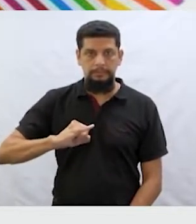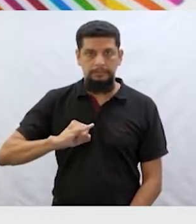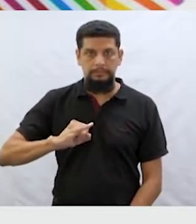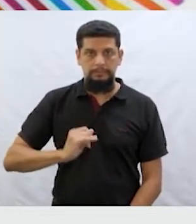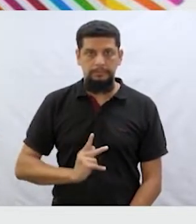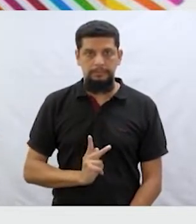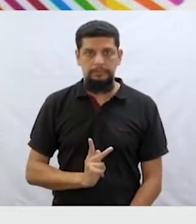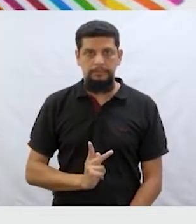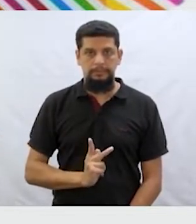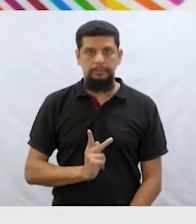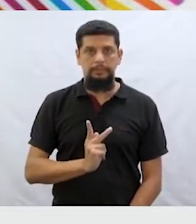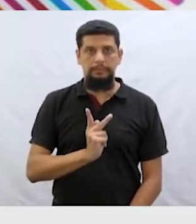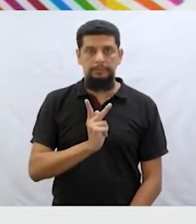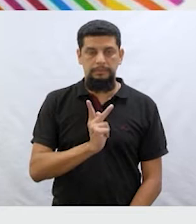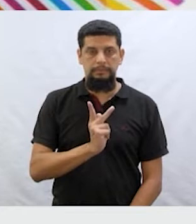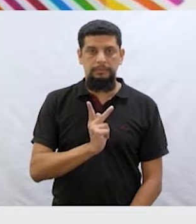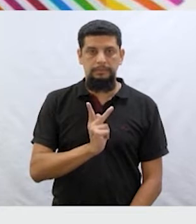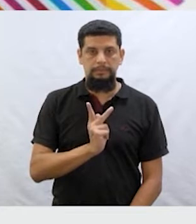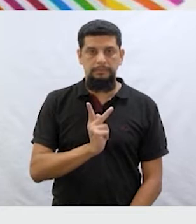J,